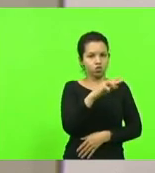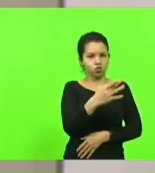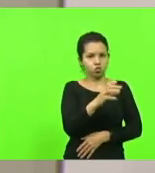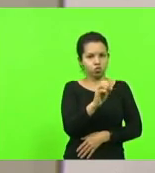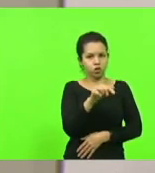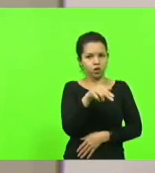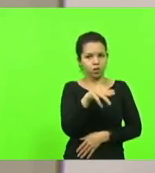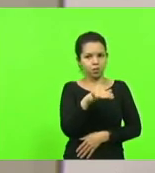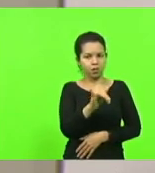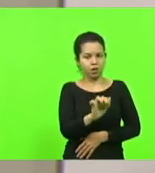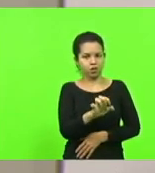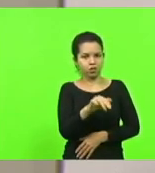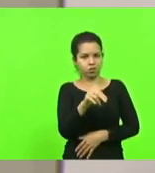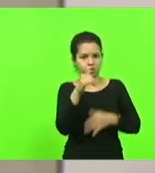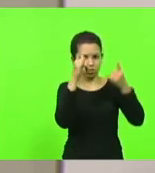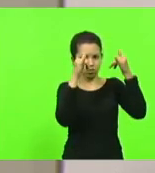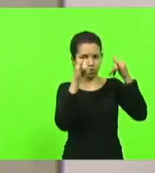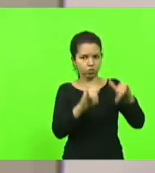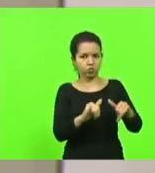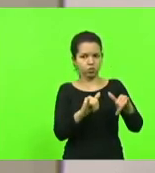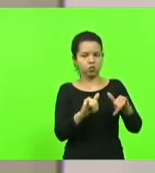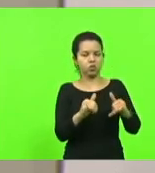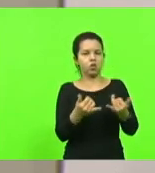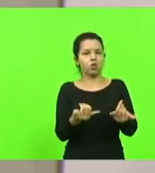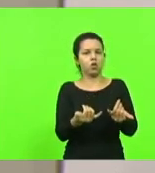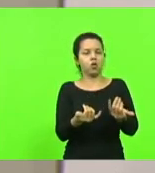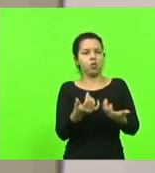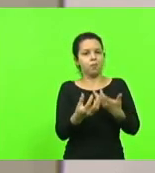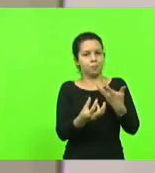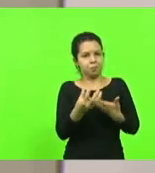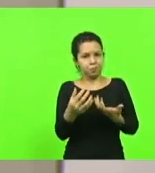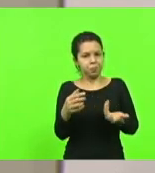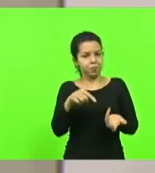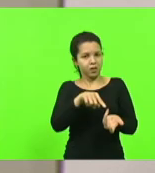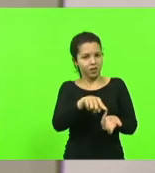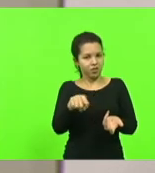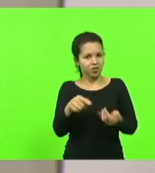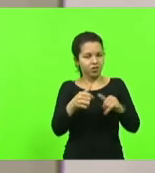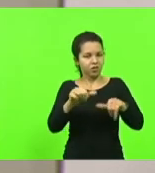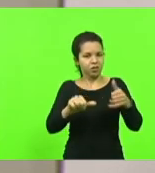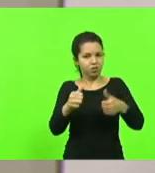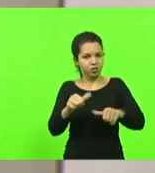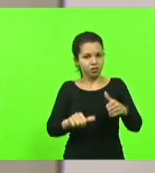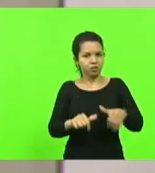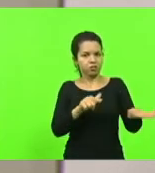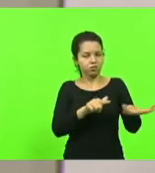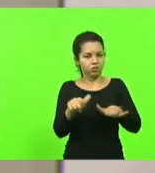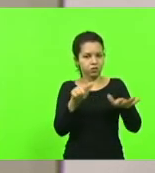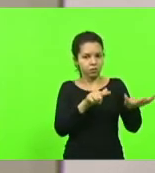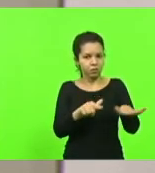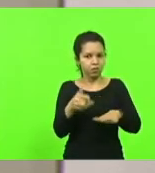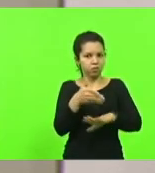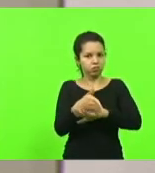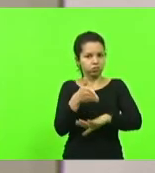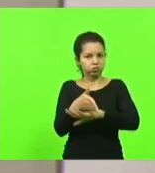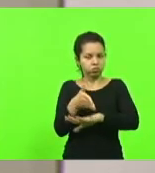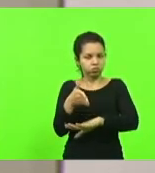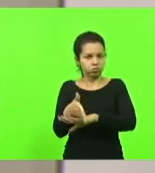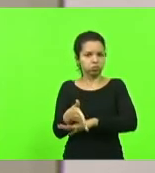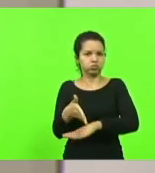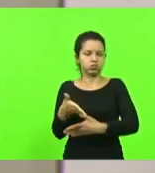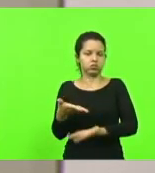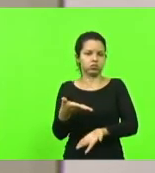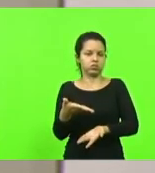temos terceira pista. E, se vocês analisarem, a gente passa semanalmente por essa rodovia, em cada lado da rodovia nós temos